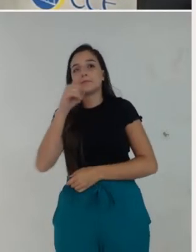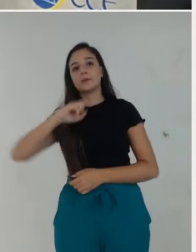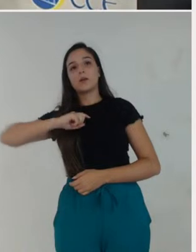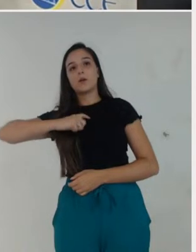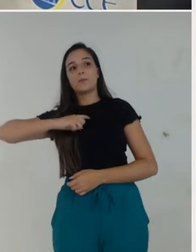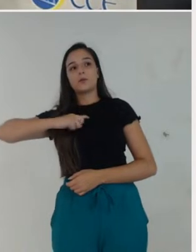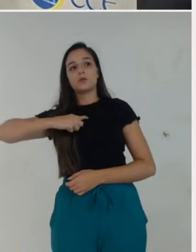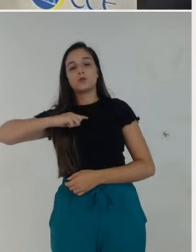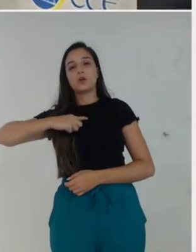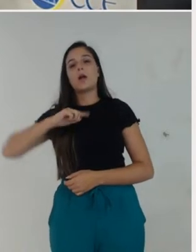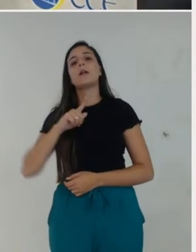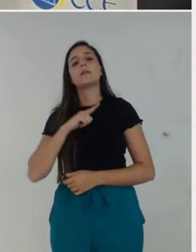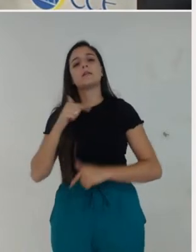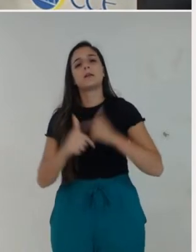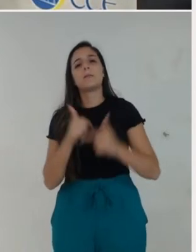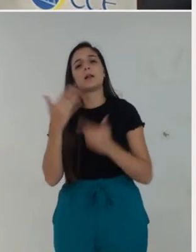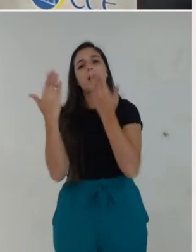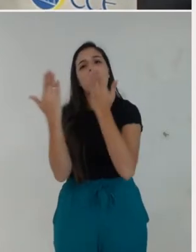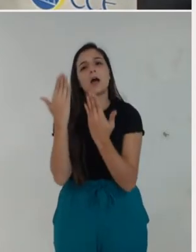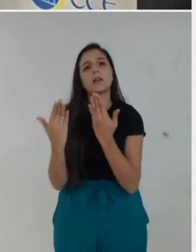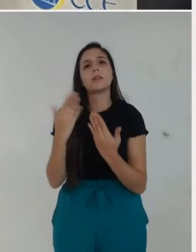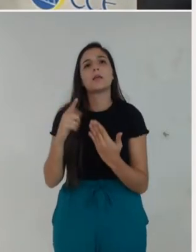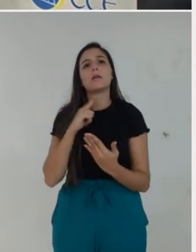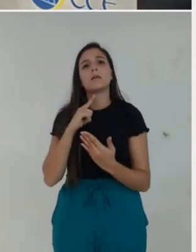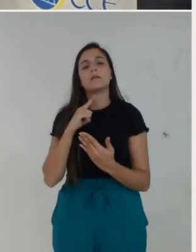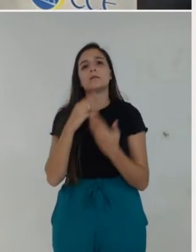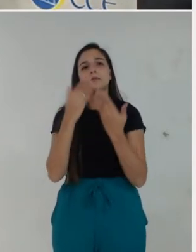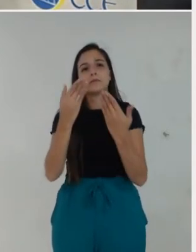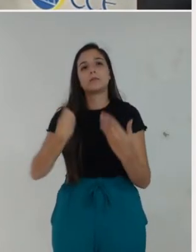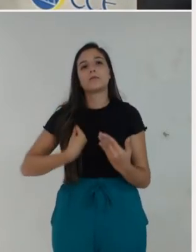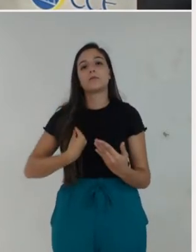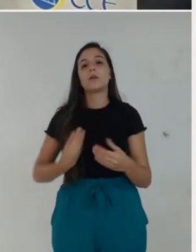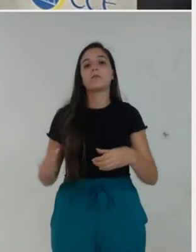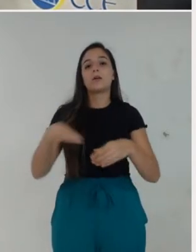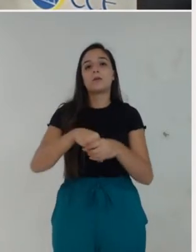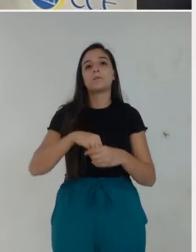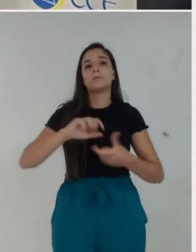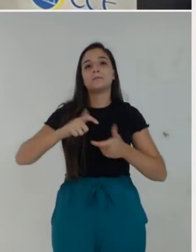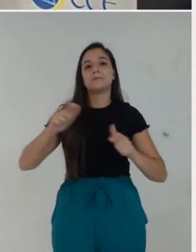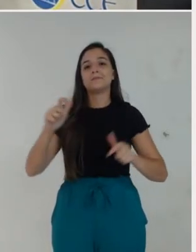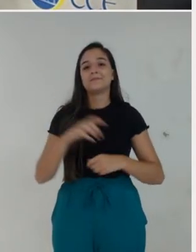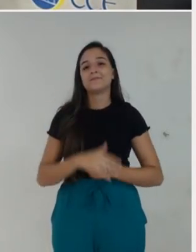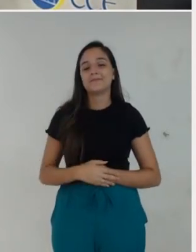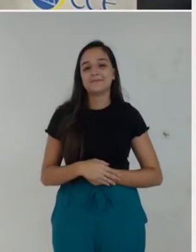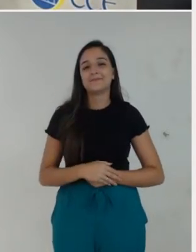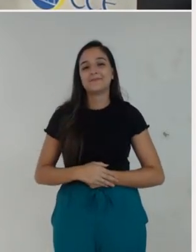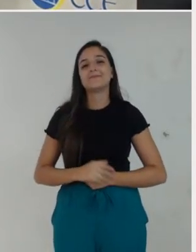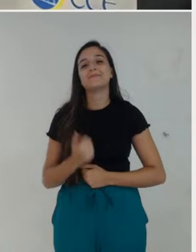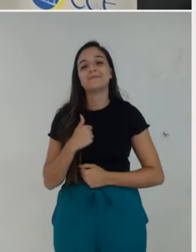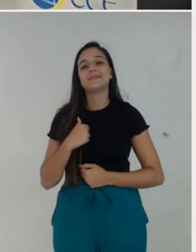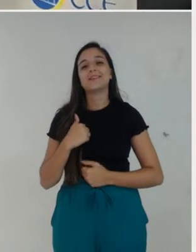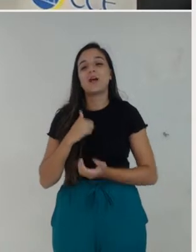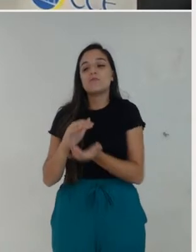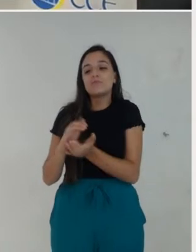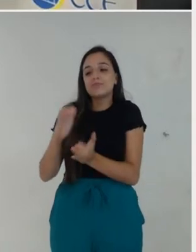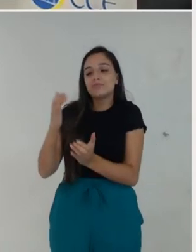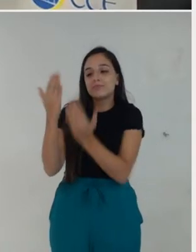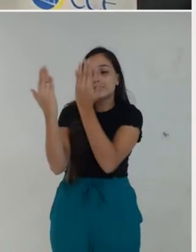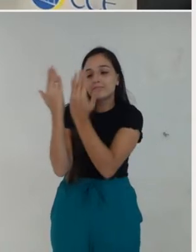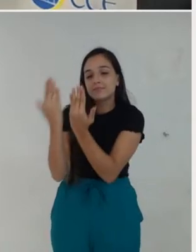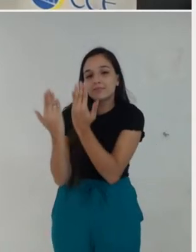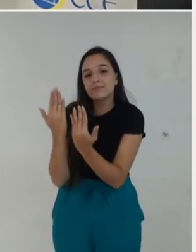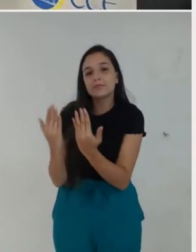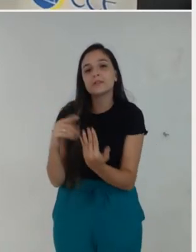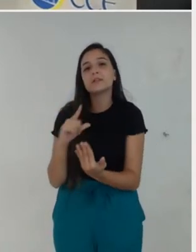está trabalhando com uma análise agora do banco de dados. A Michelle é integrante do Intertrades. O banco de dados que ela está